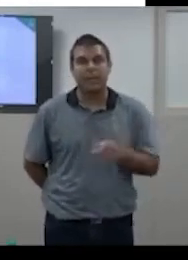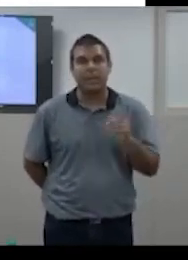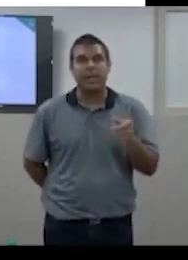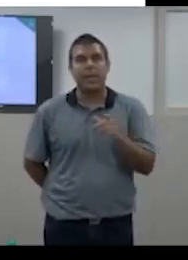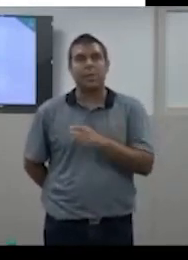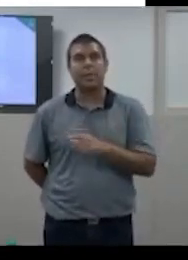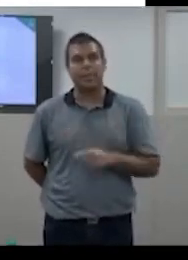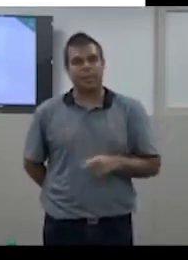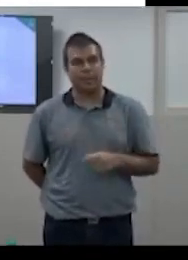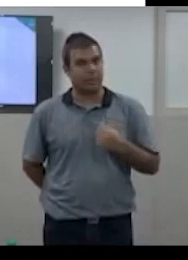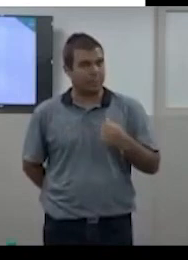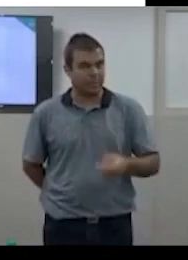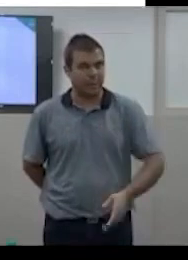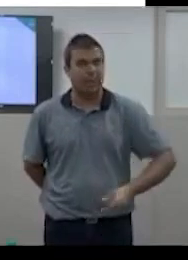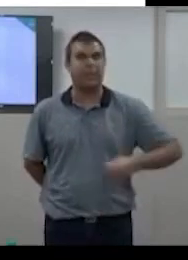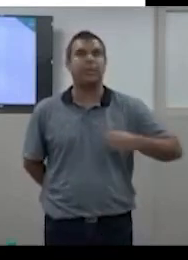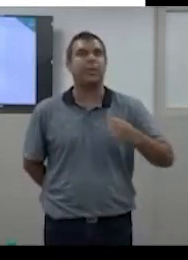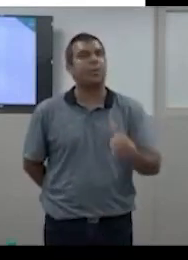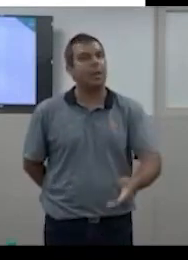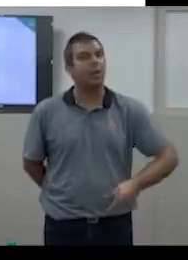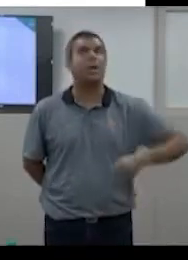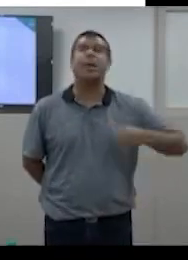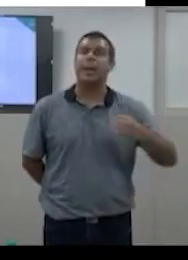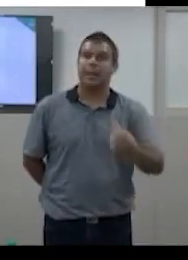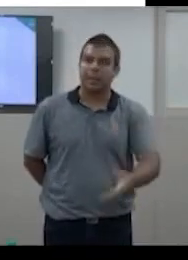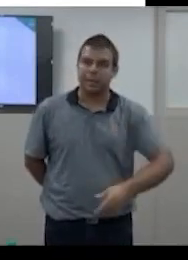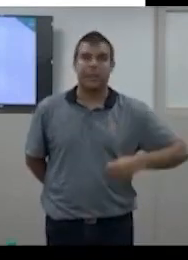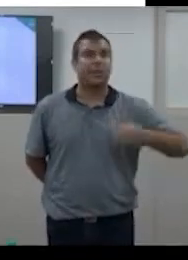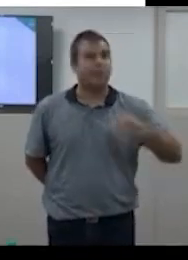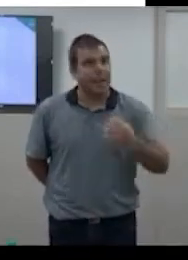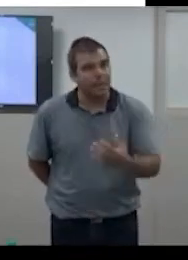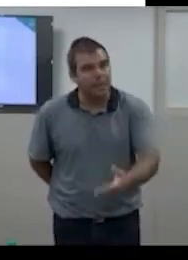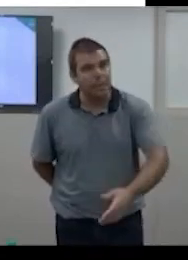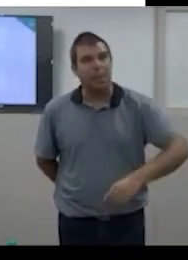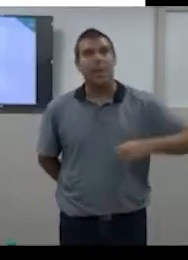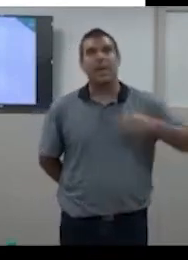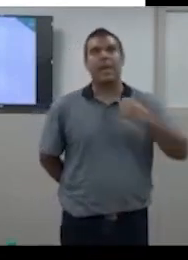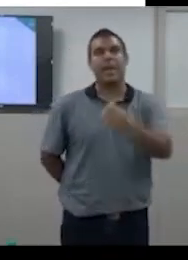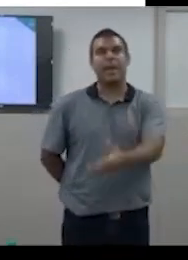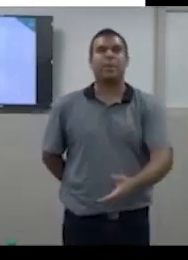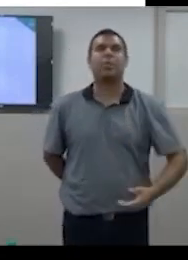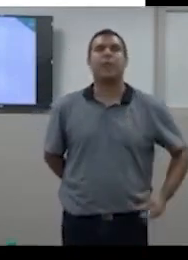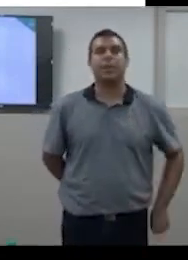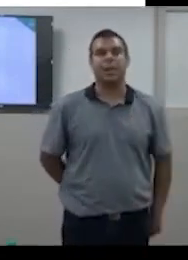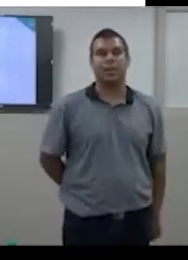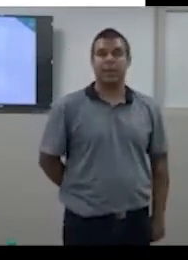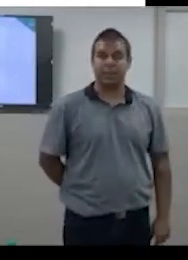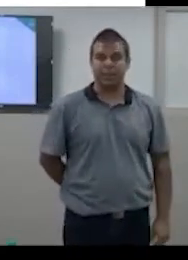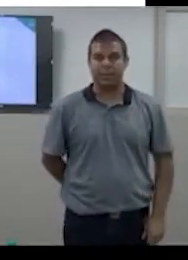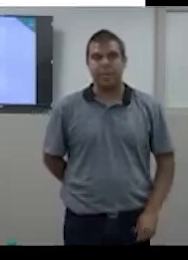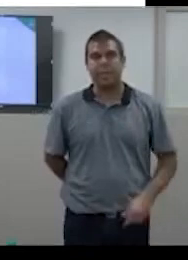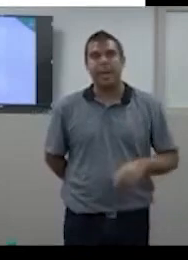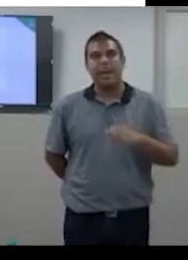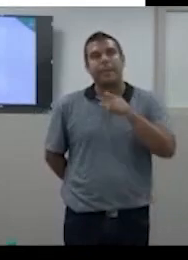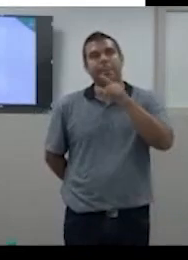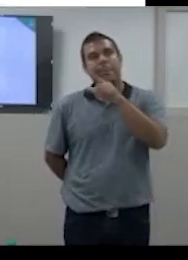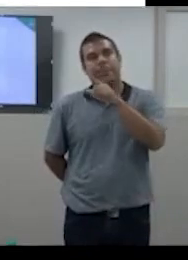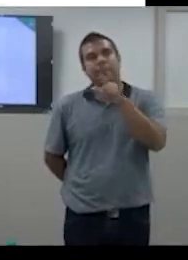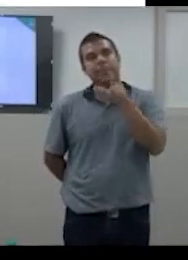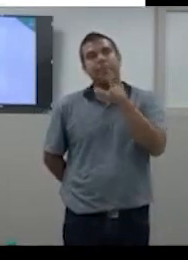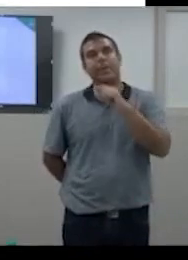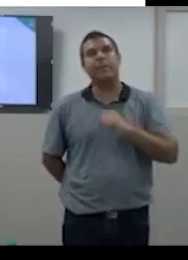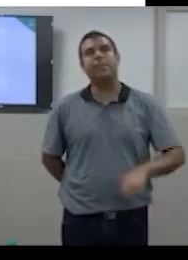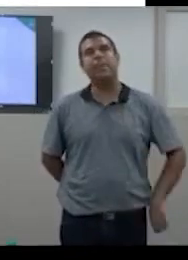está variando ali de Q1 até Q2, então está sendo inserido calor. Então assim, está sendo colocado calor nesse sistema,